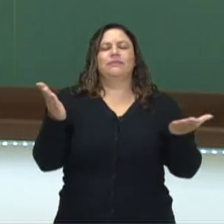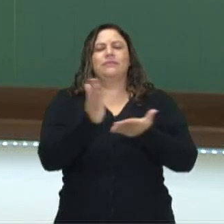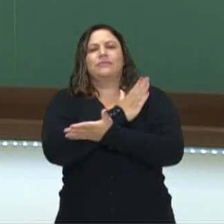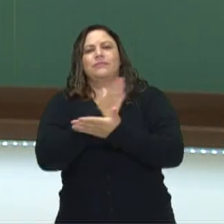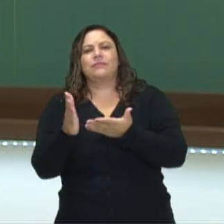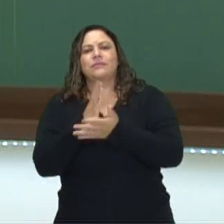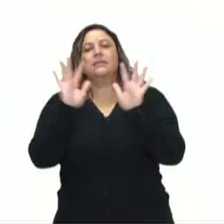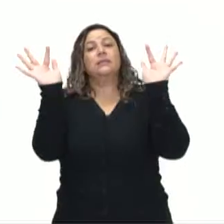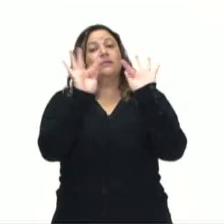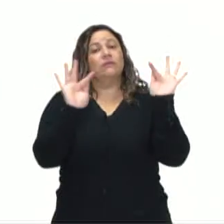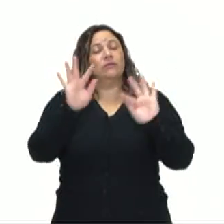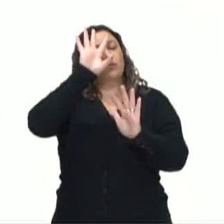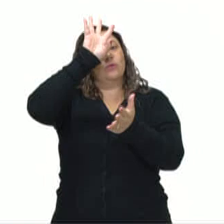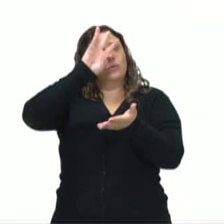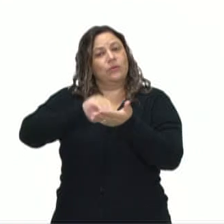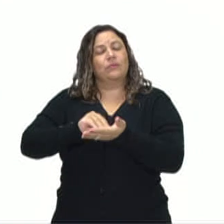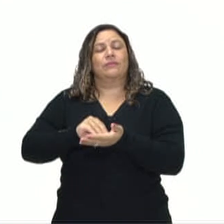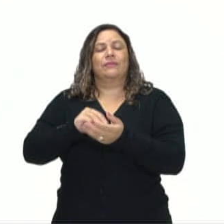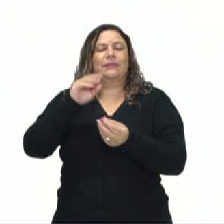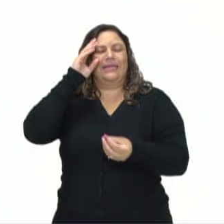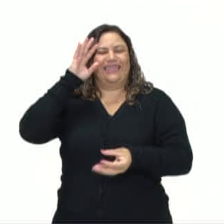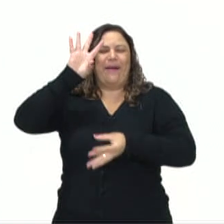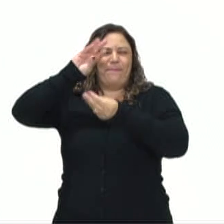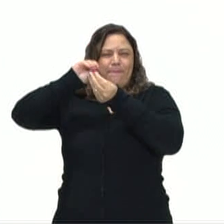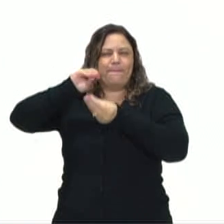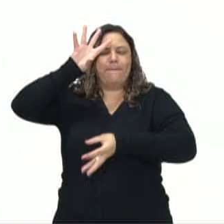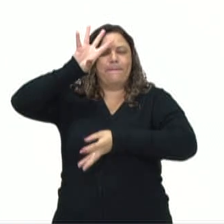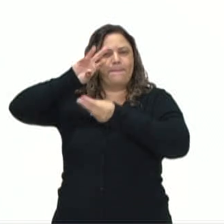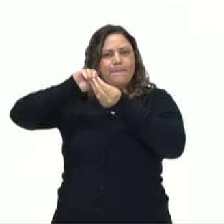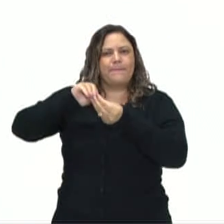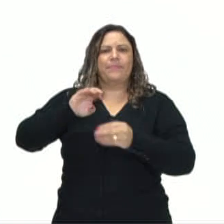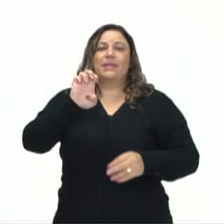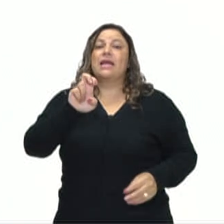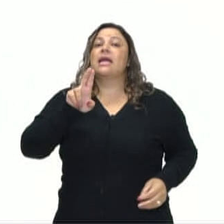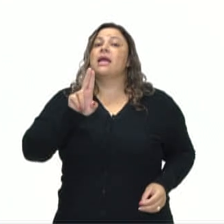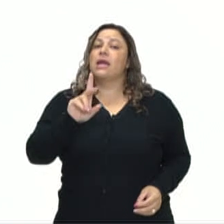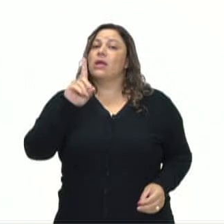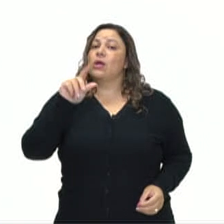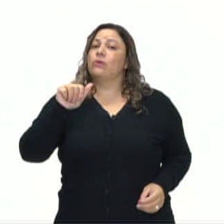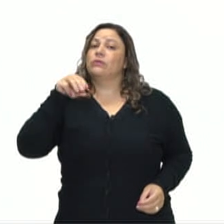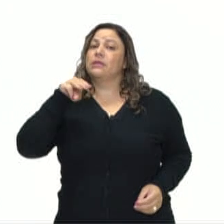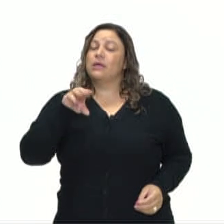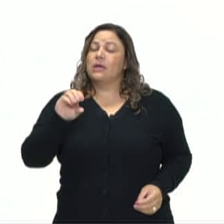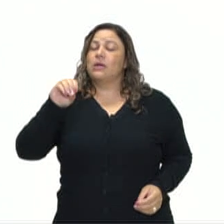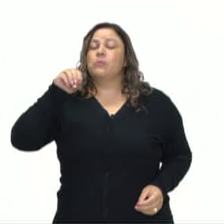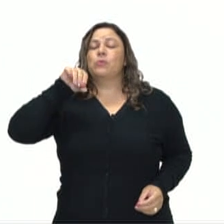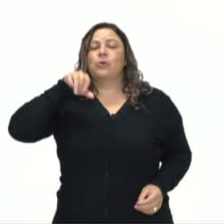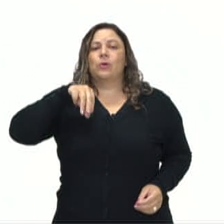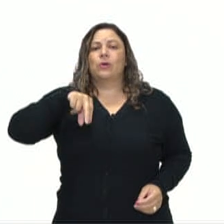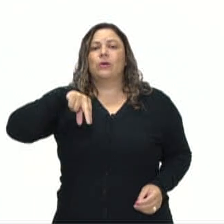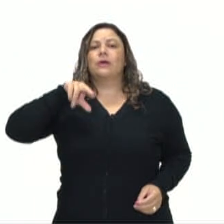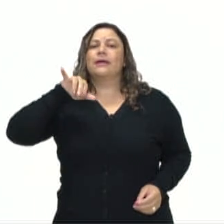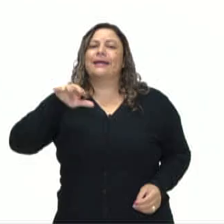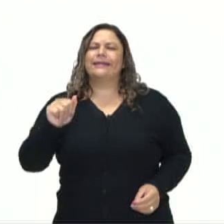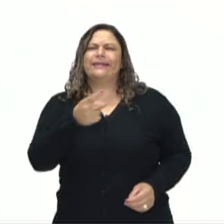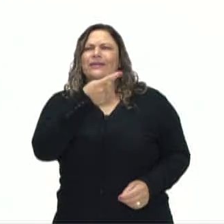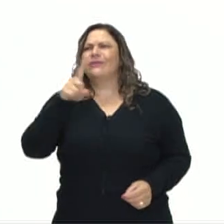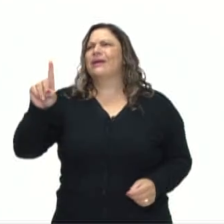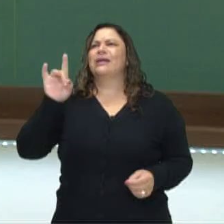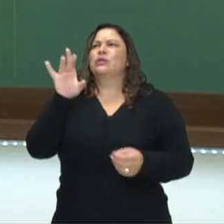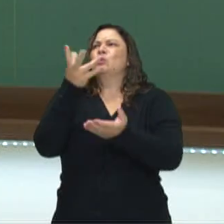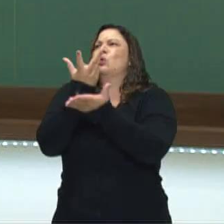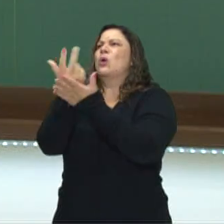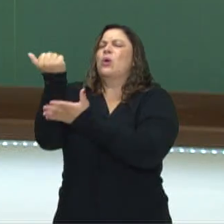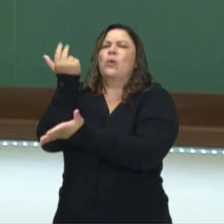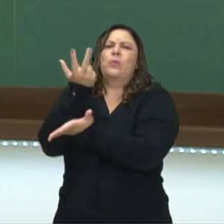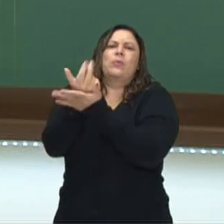uma realização mais completa, que ele chama de eudaimonia, tá? A felicidade não é só possuir bens, não